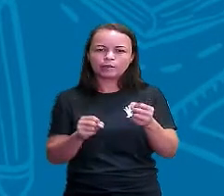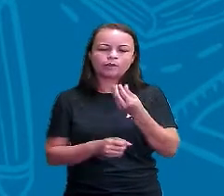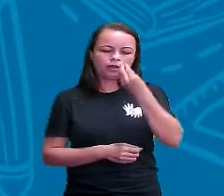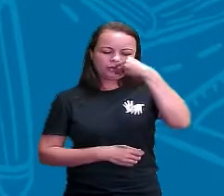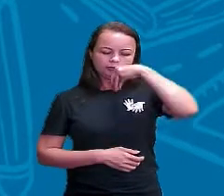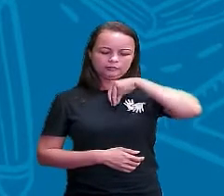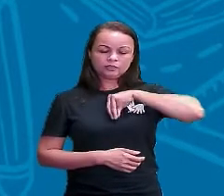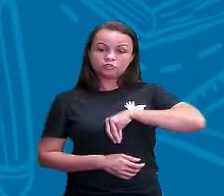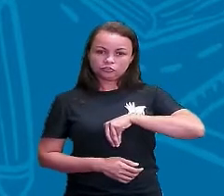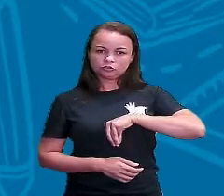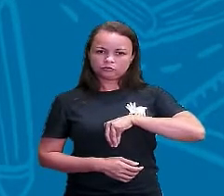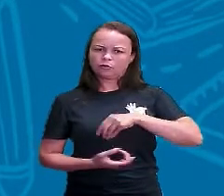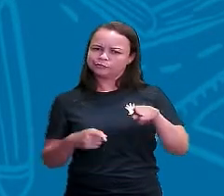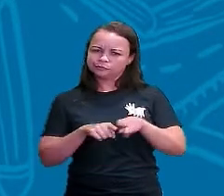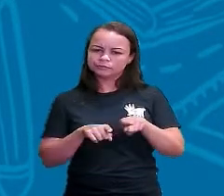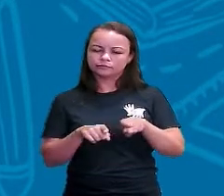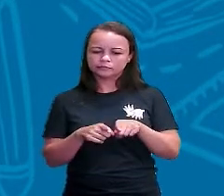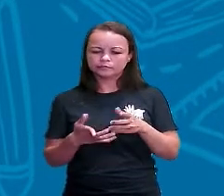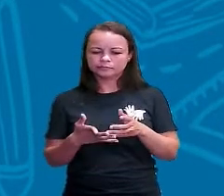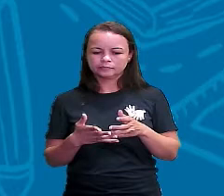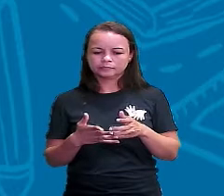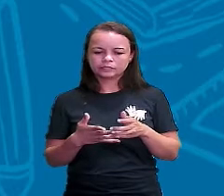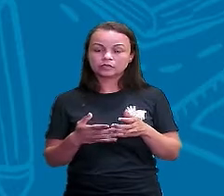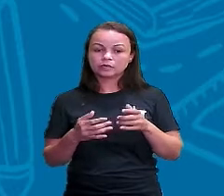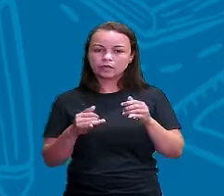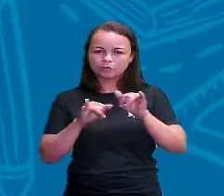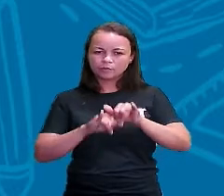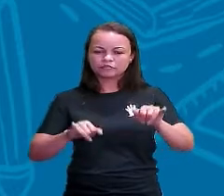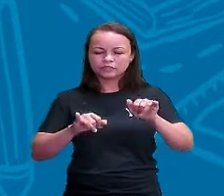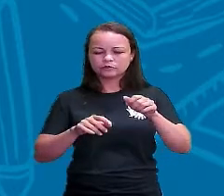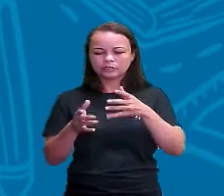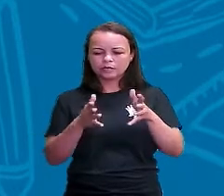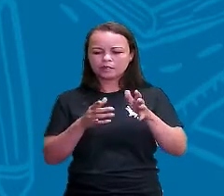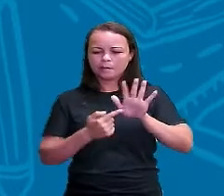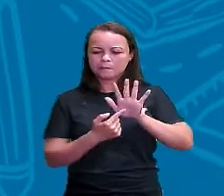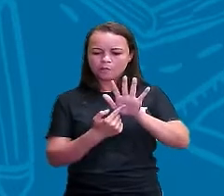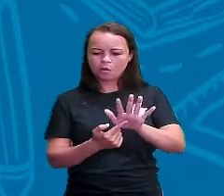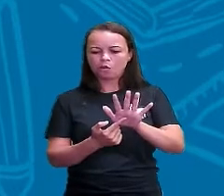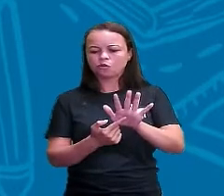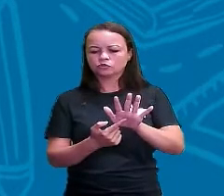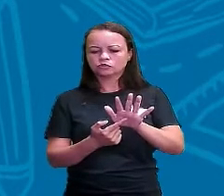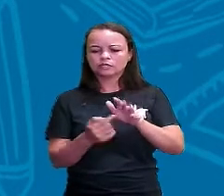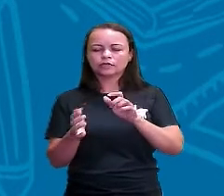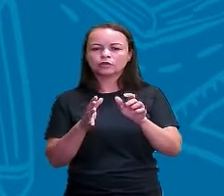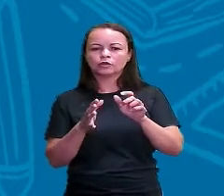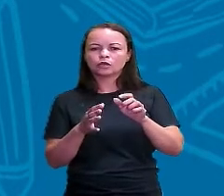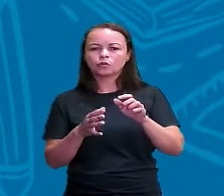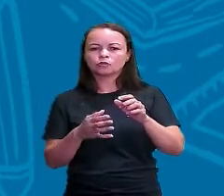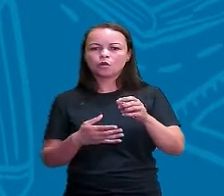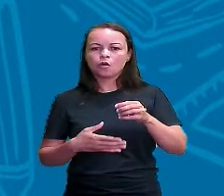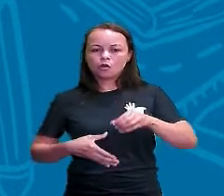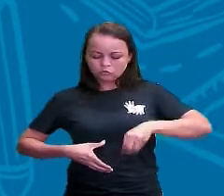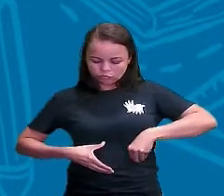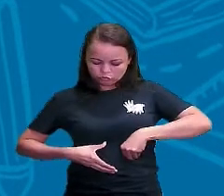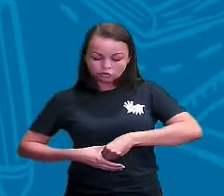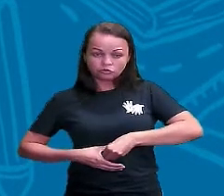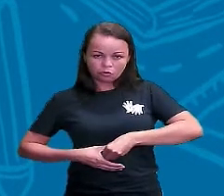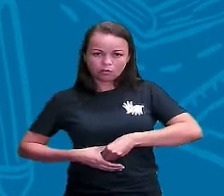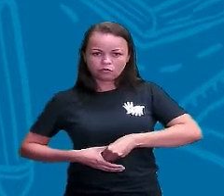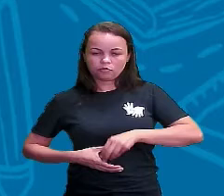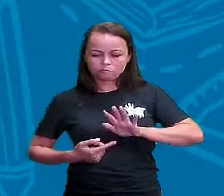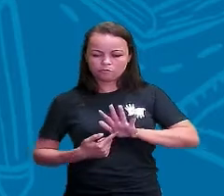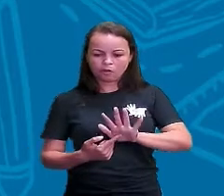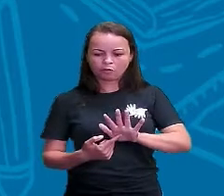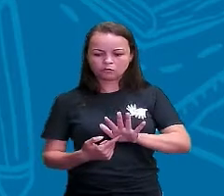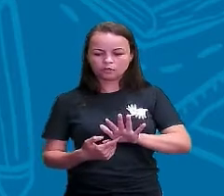de fazer aqui uma espéciezinha de nota de rodapé, ali está aparecendo muito evidentemente o nosso estômago. Mas eu posso dizer, gente,